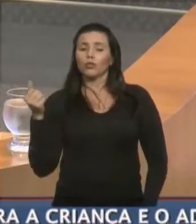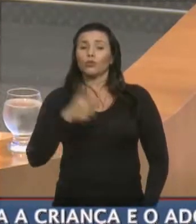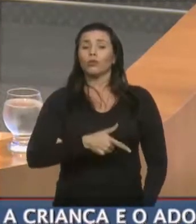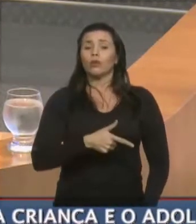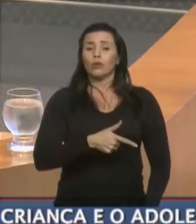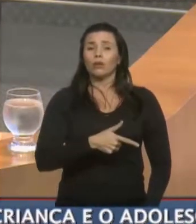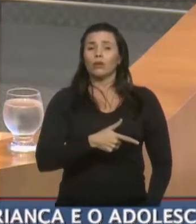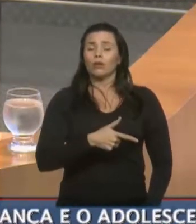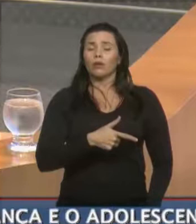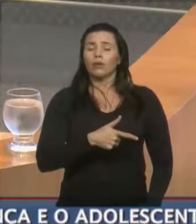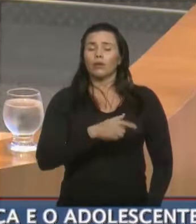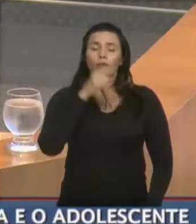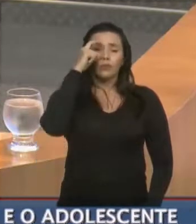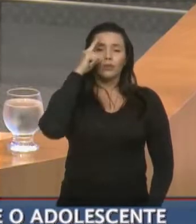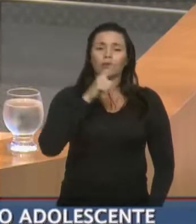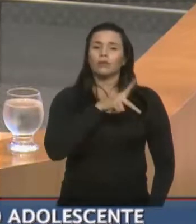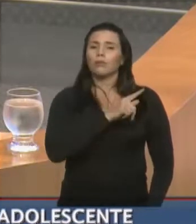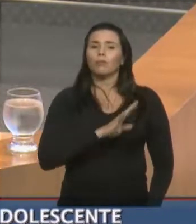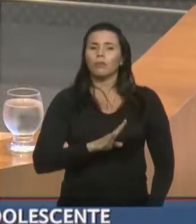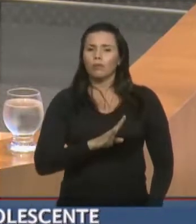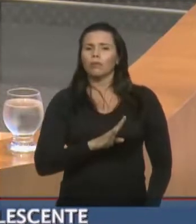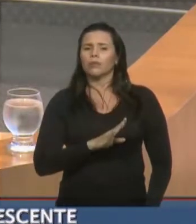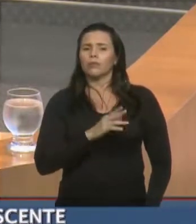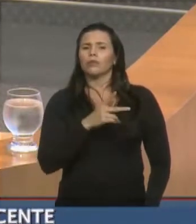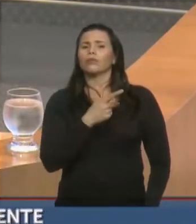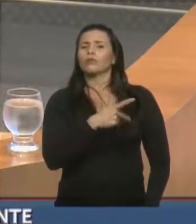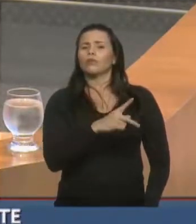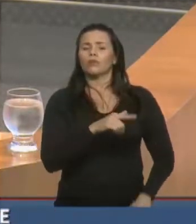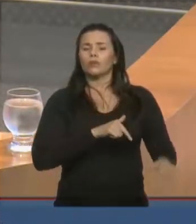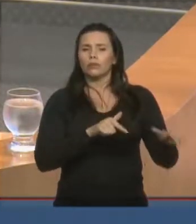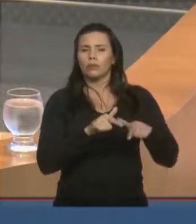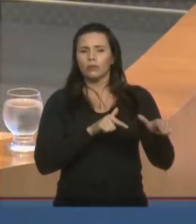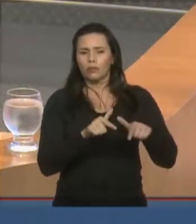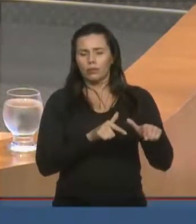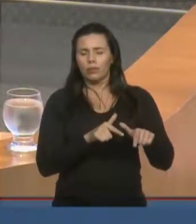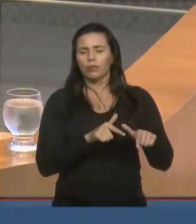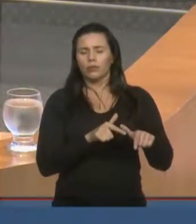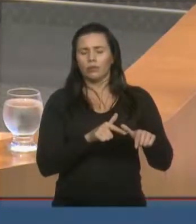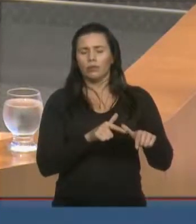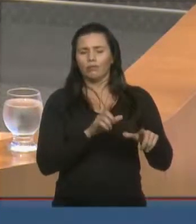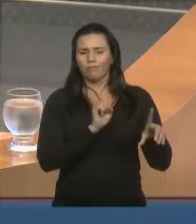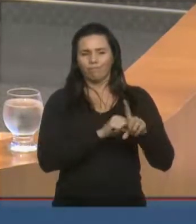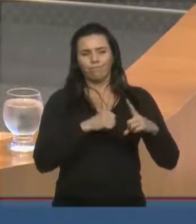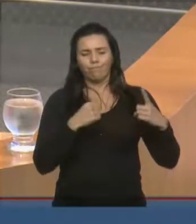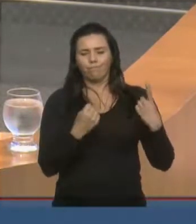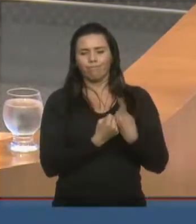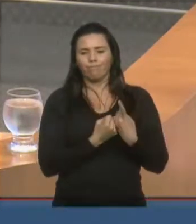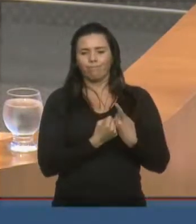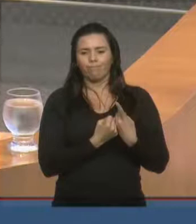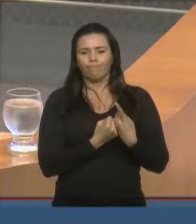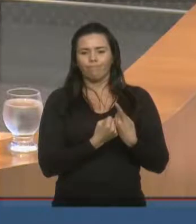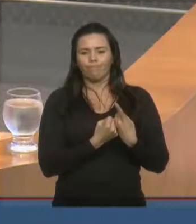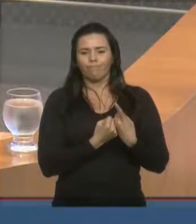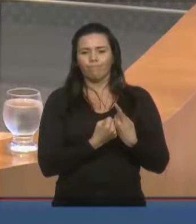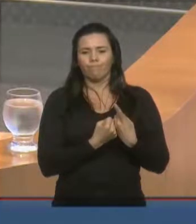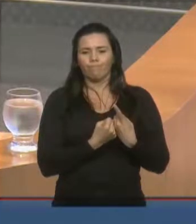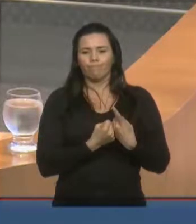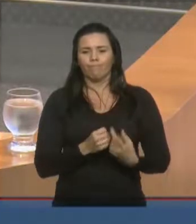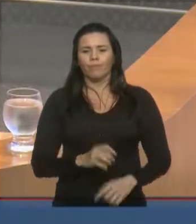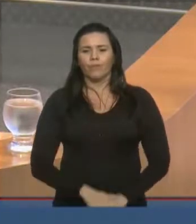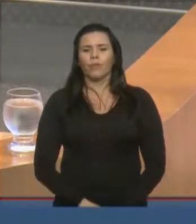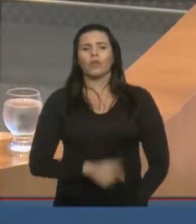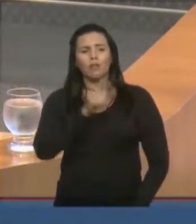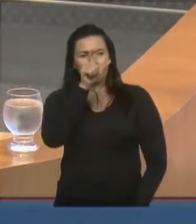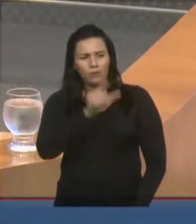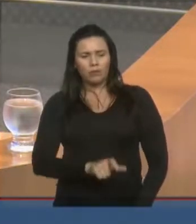a qualidade do serviço público como ponte para o atendimento das necessidades sociais. Nós não devemos ter esse cuidado e a senhora